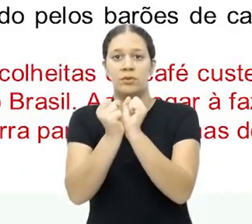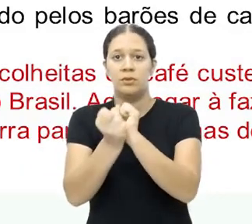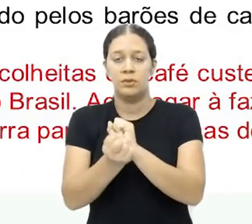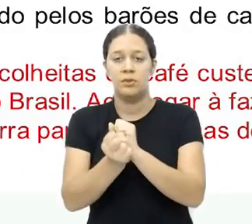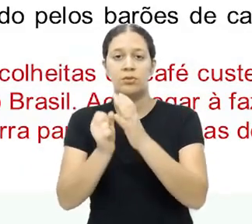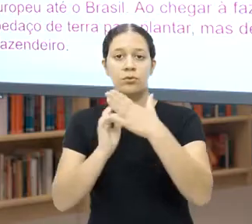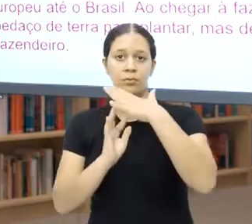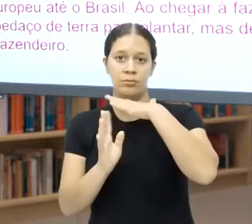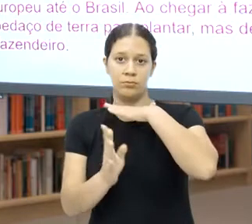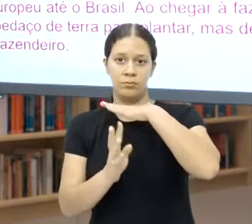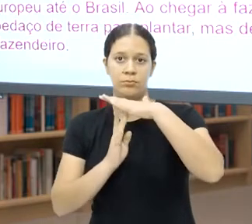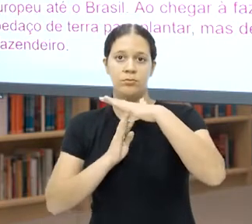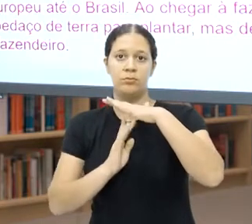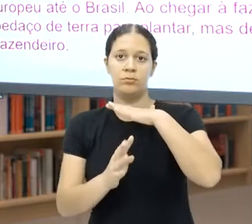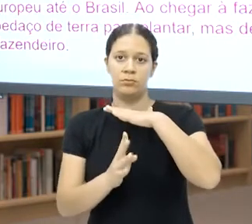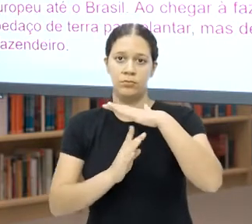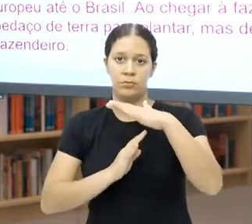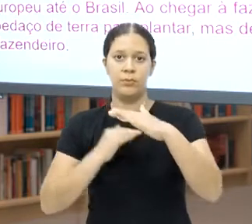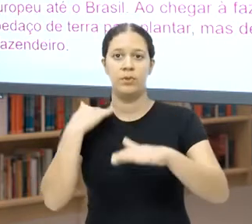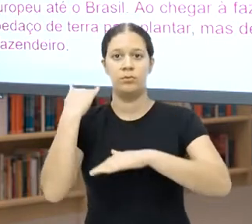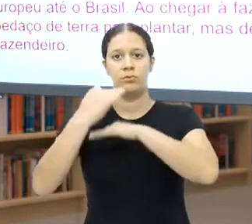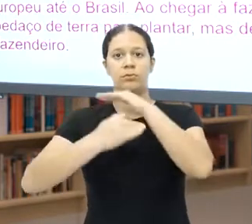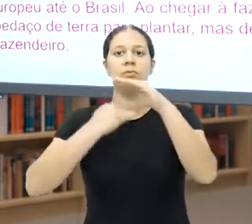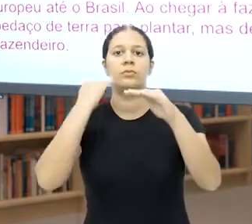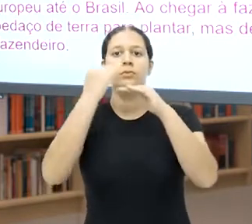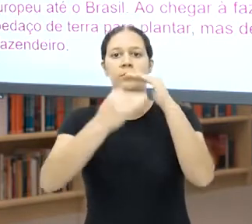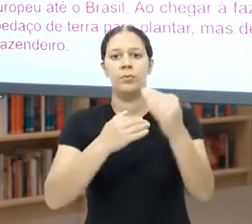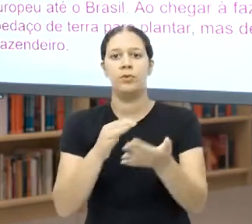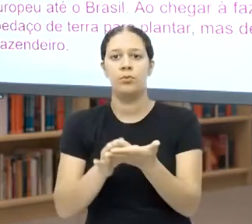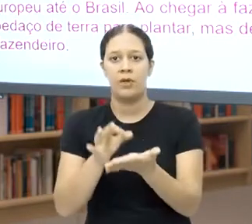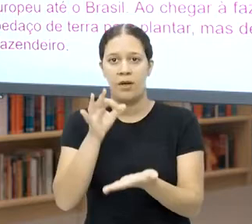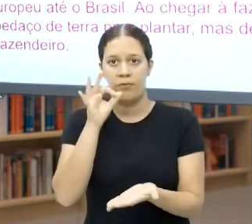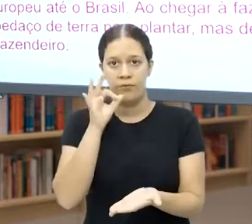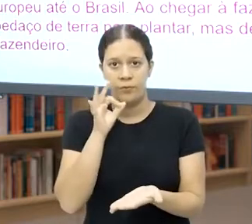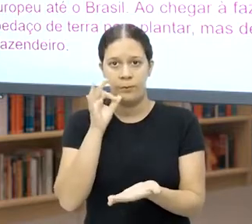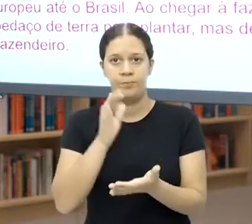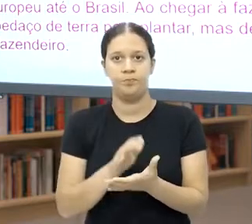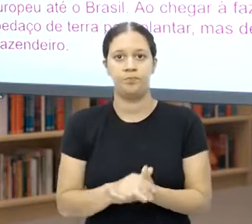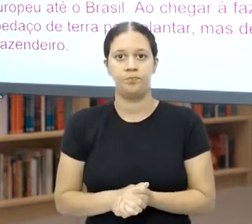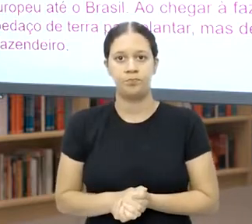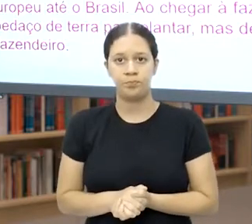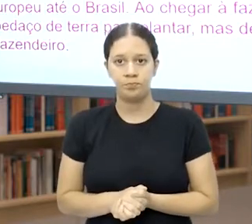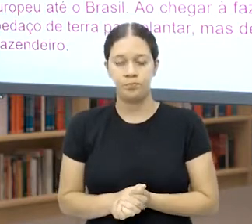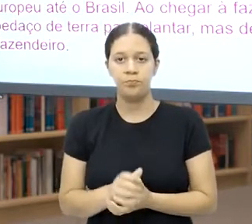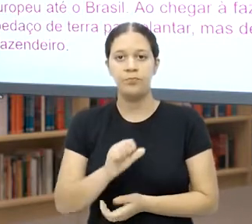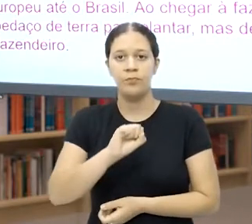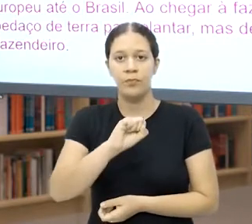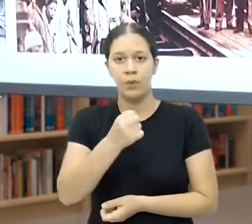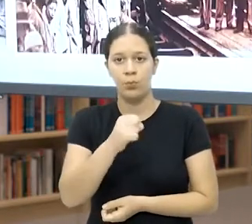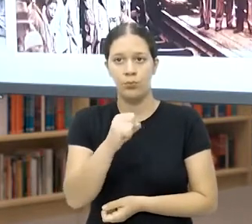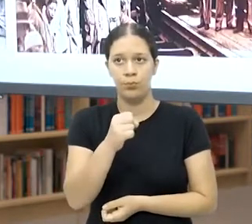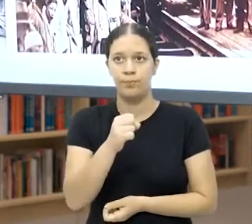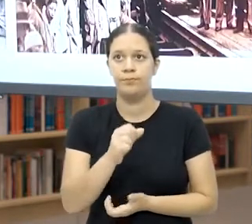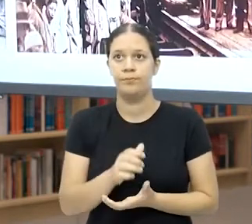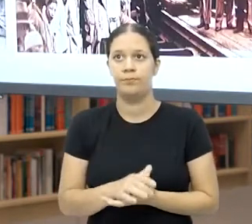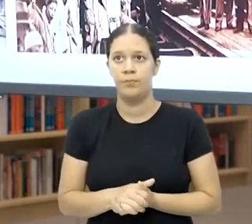os imigrantes para o desenvolvimento do café. A questão 8 de